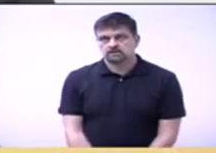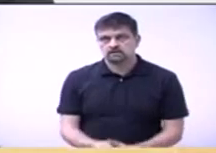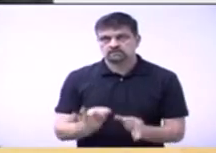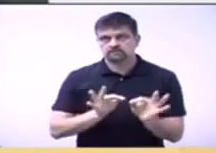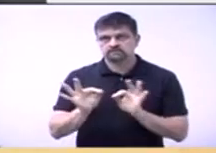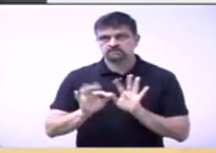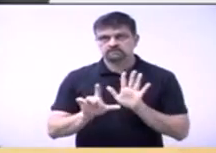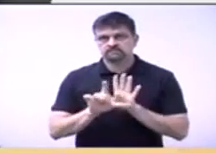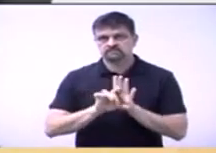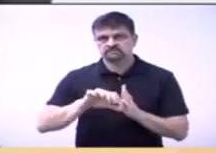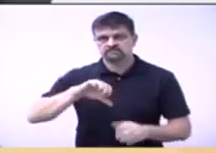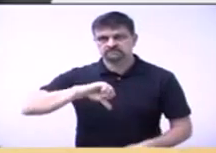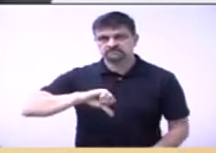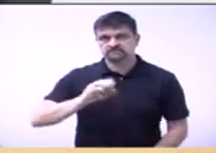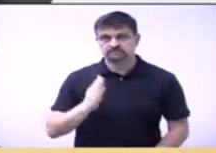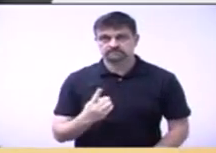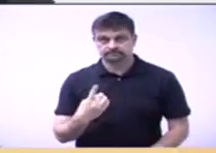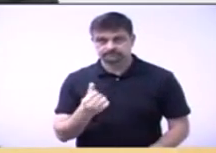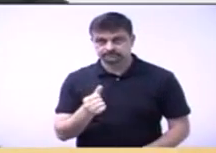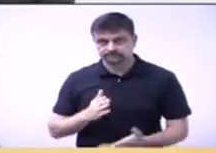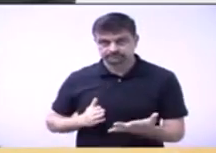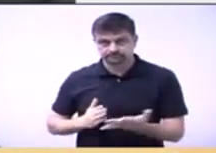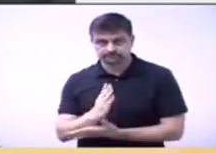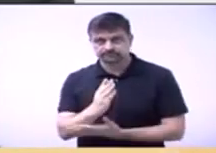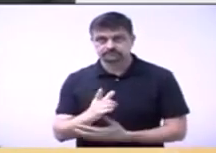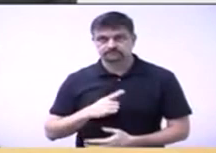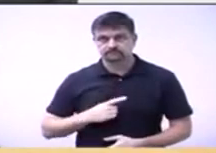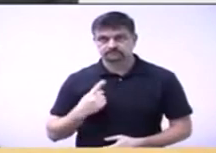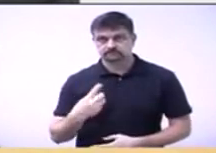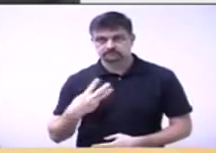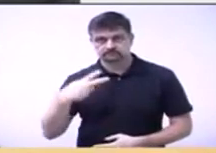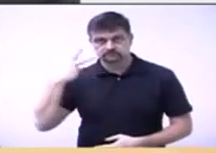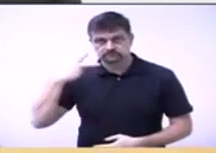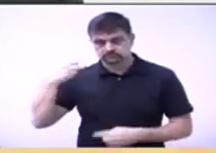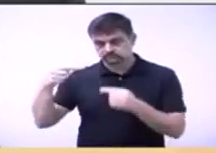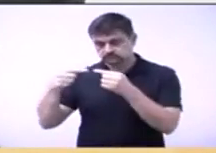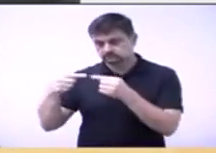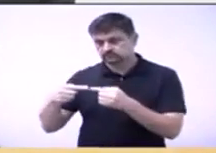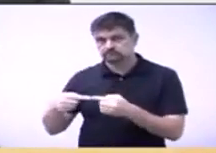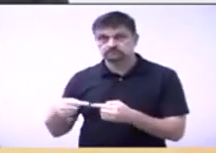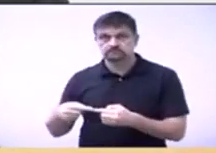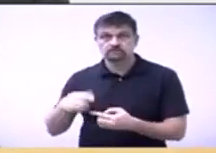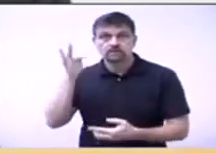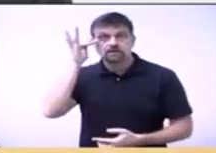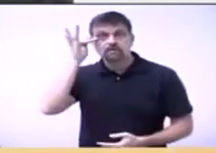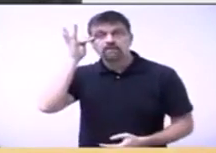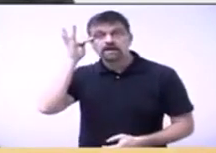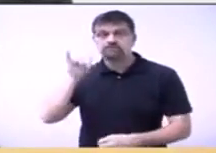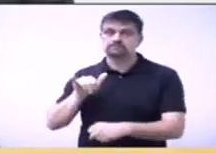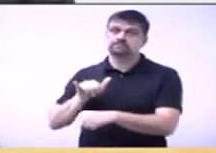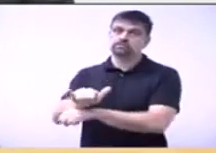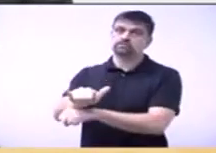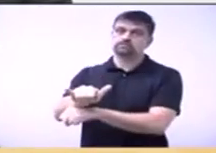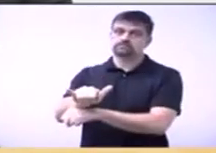Projeto de lei número 09/16 foi aprovado por 3 votos favoráveis, com ausência do vereador Flávio Xavier.